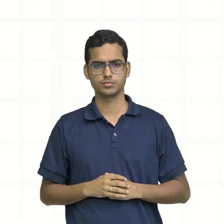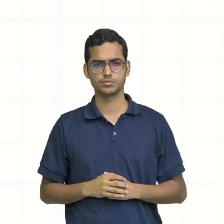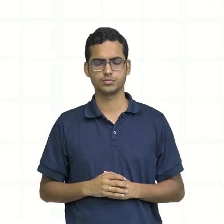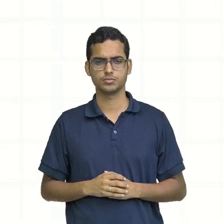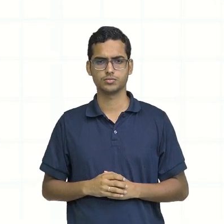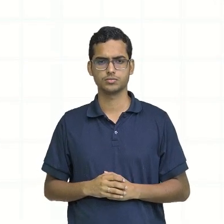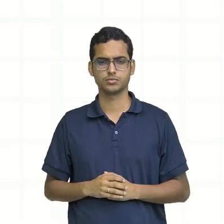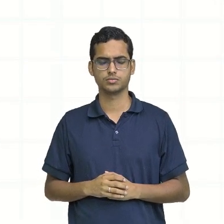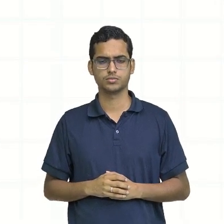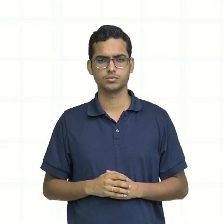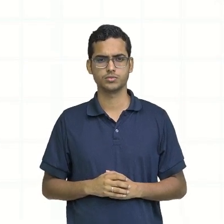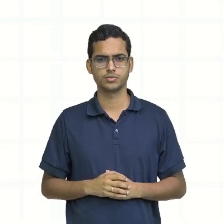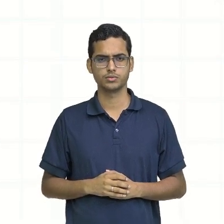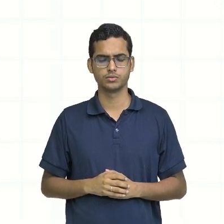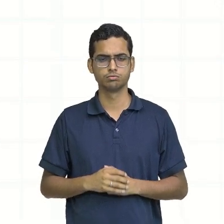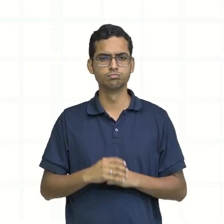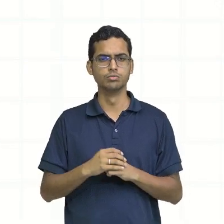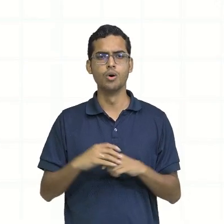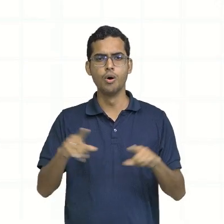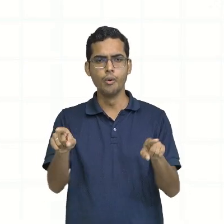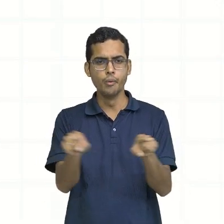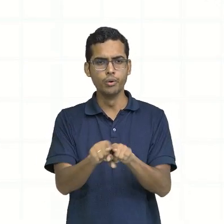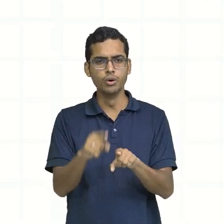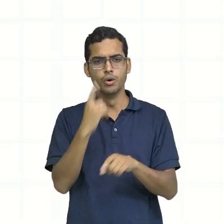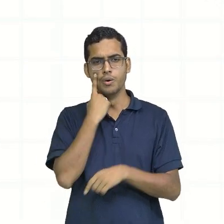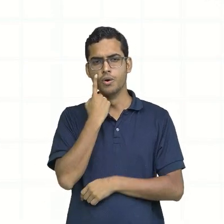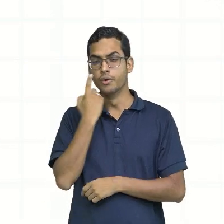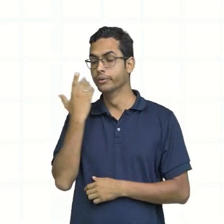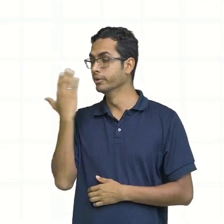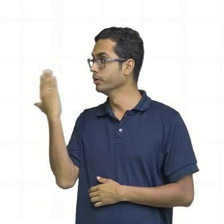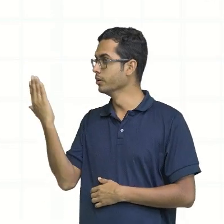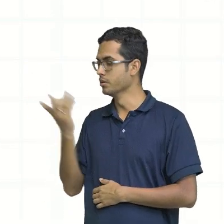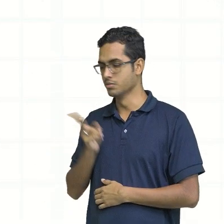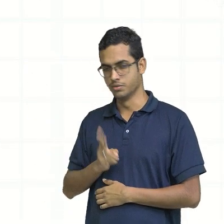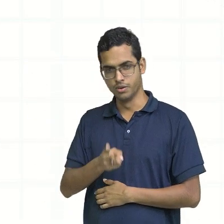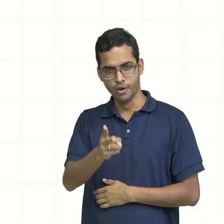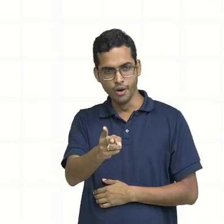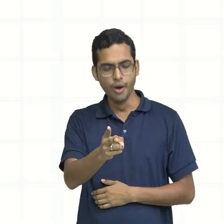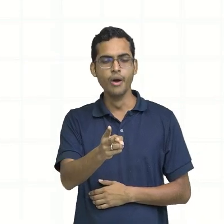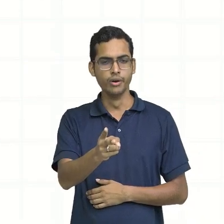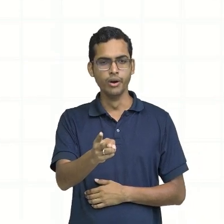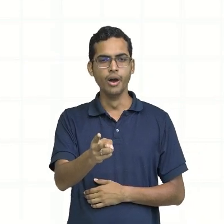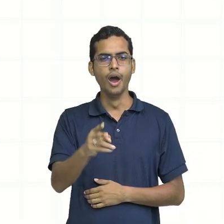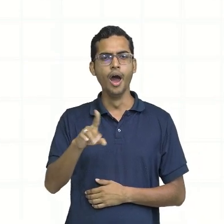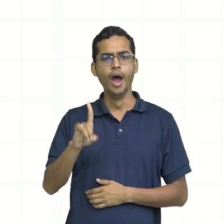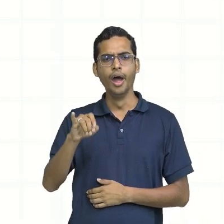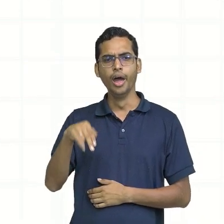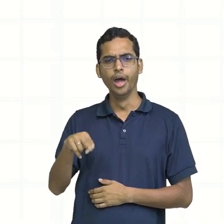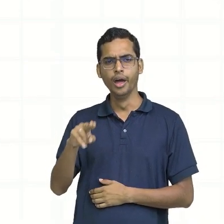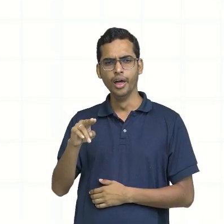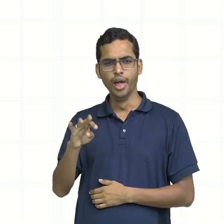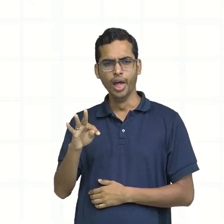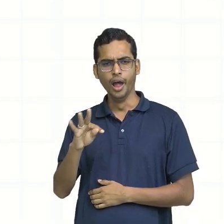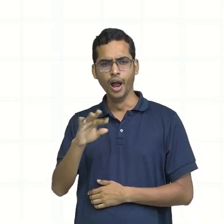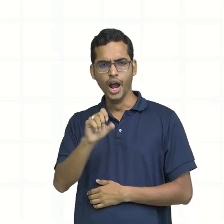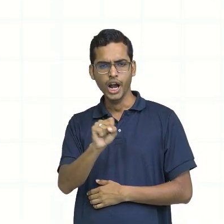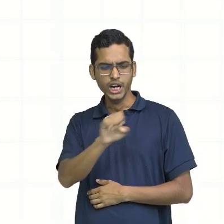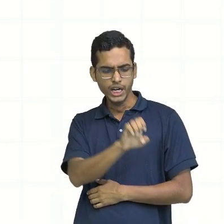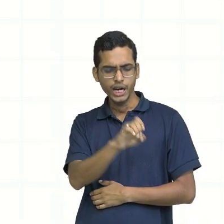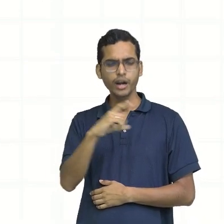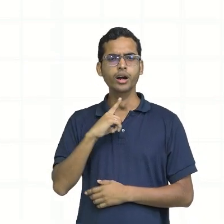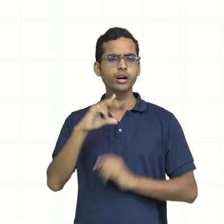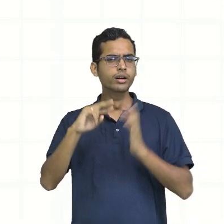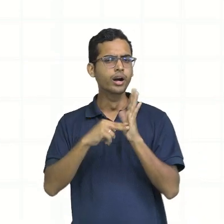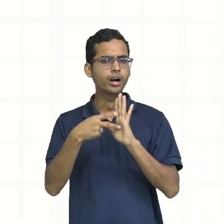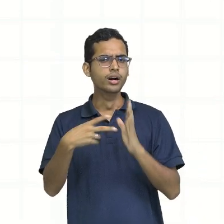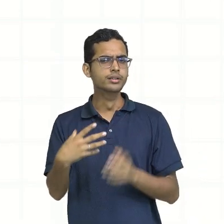ele não viu nada, but he, aí o verbo feel, sentir, né? But he felt,